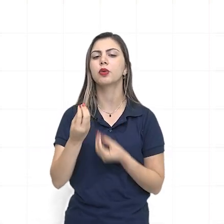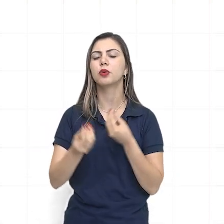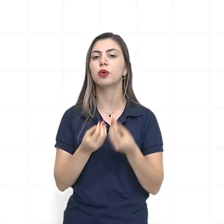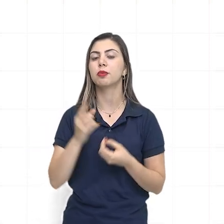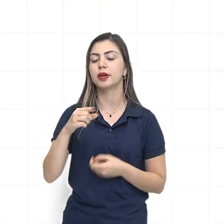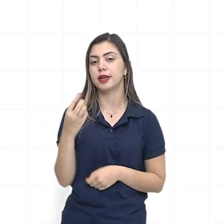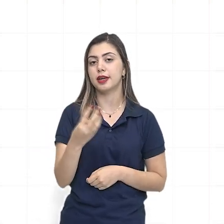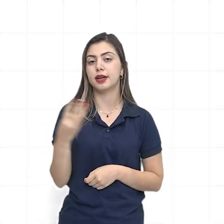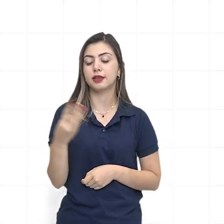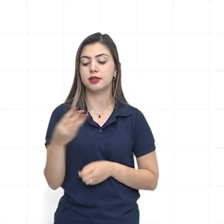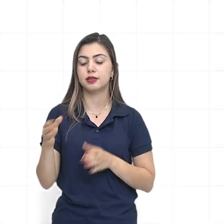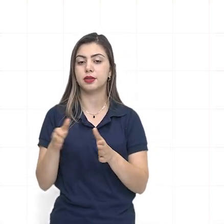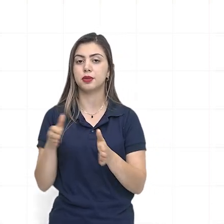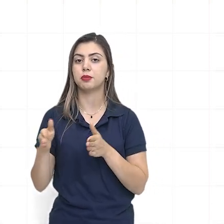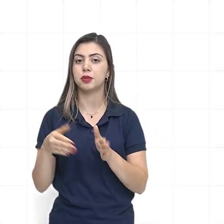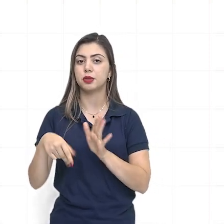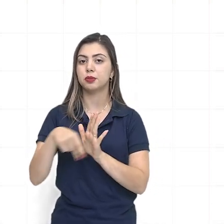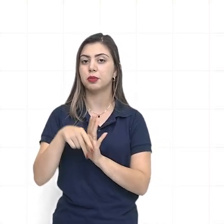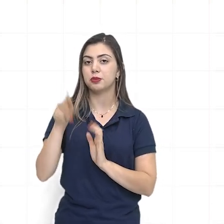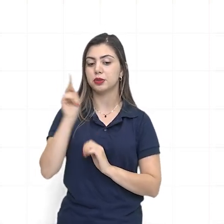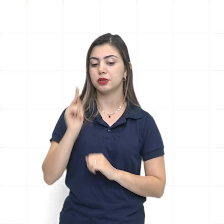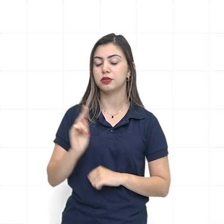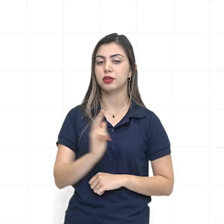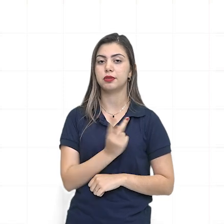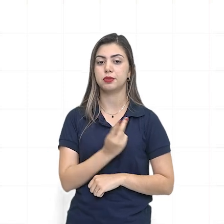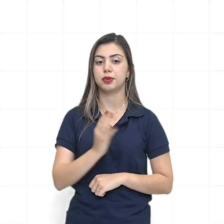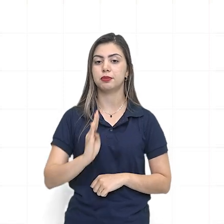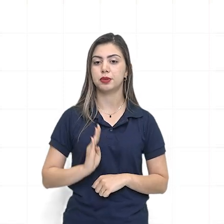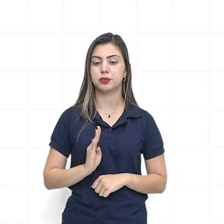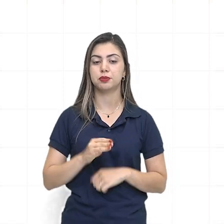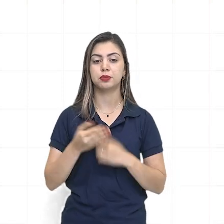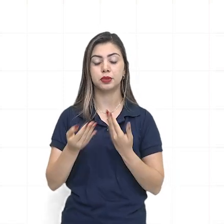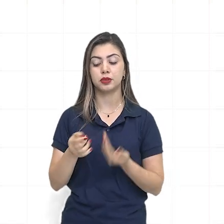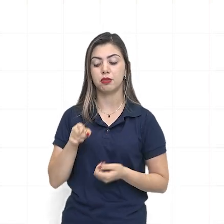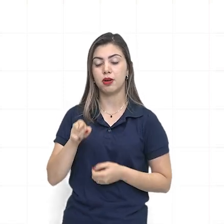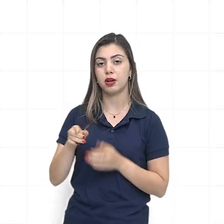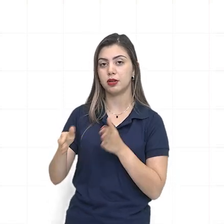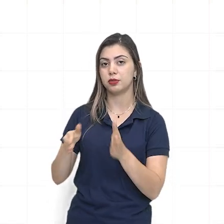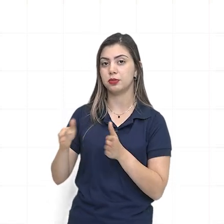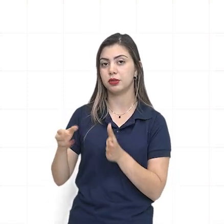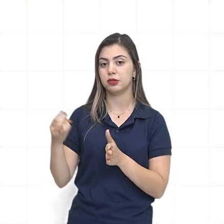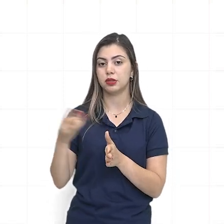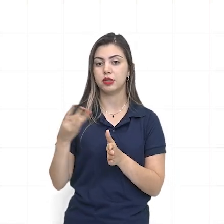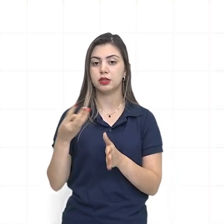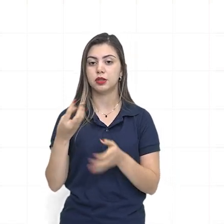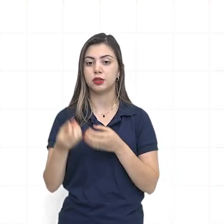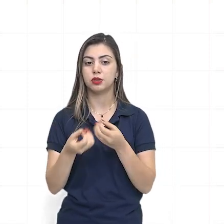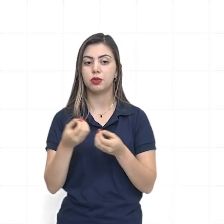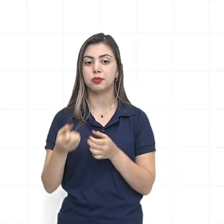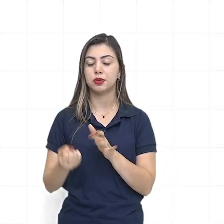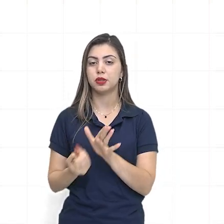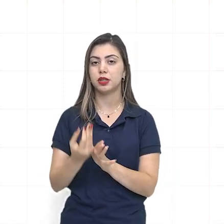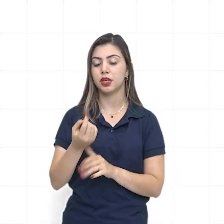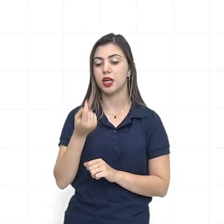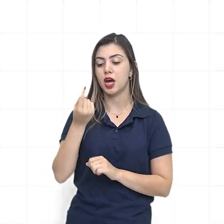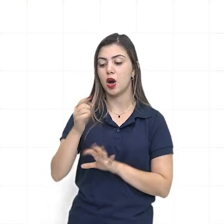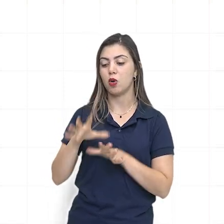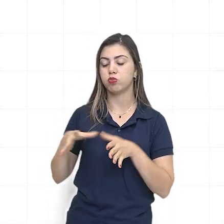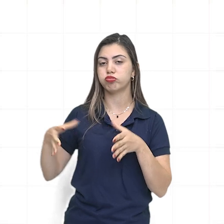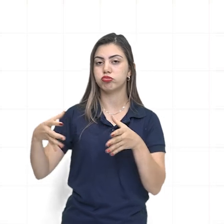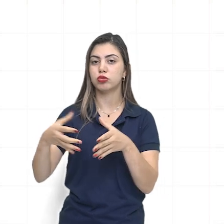é a terceira fase da história do povo hebreu. É nessa fase que os hebreus formam um reino